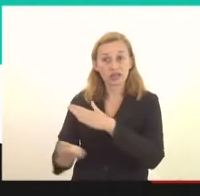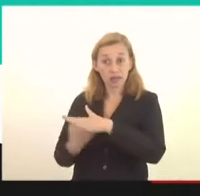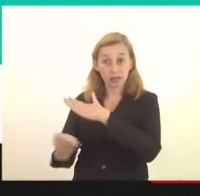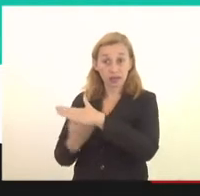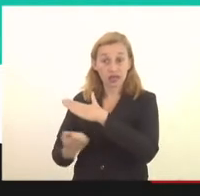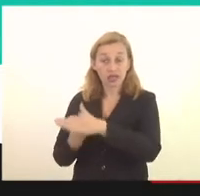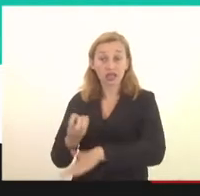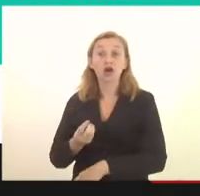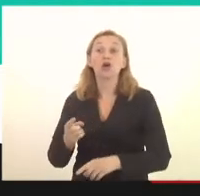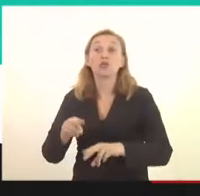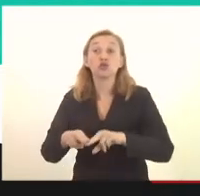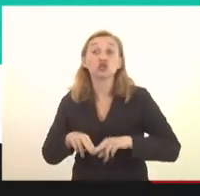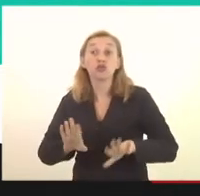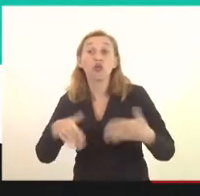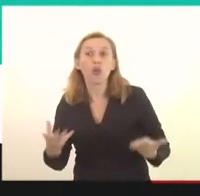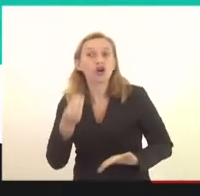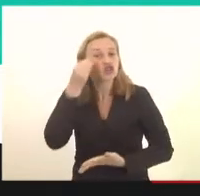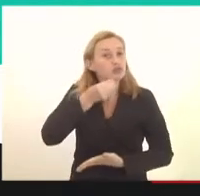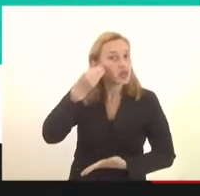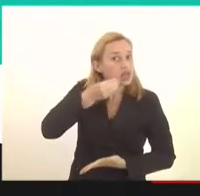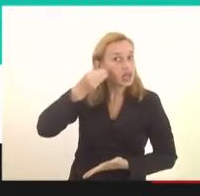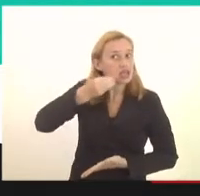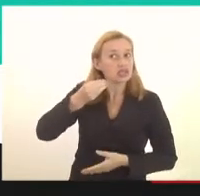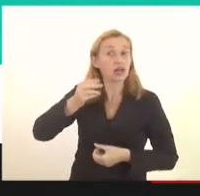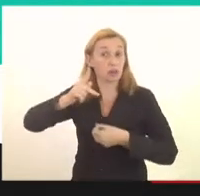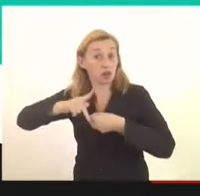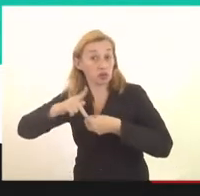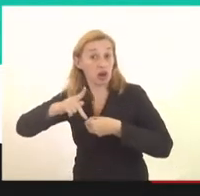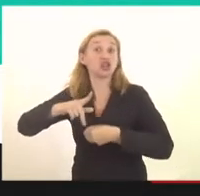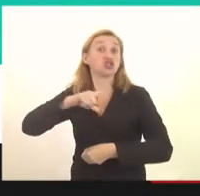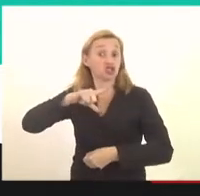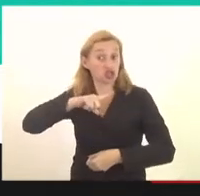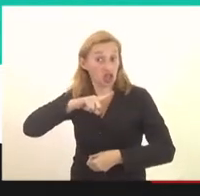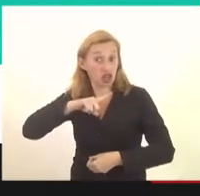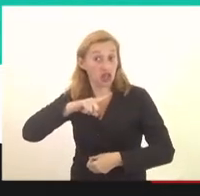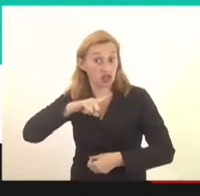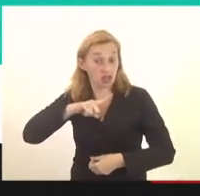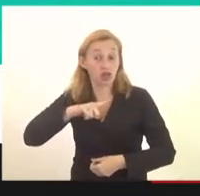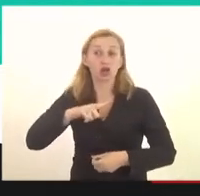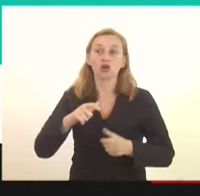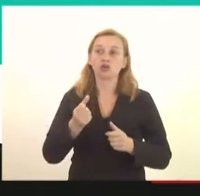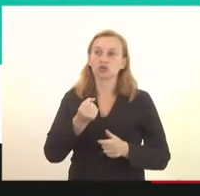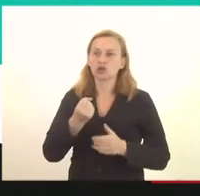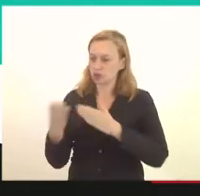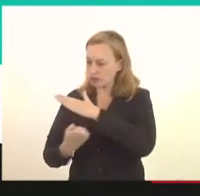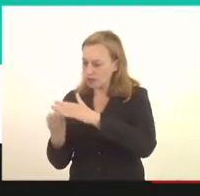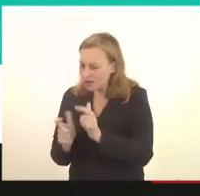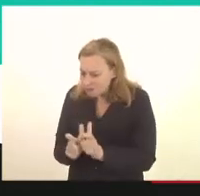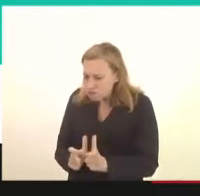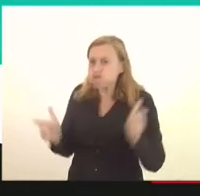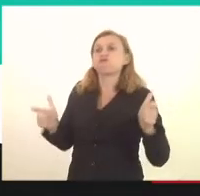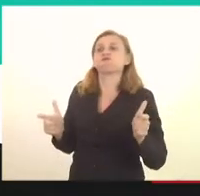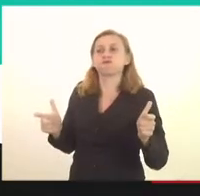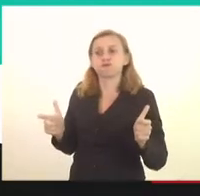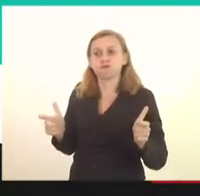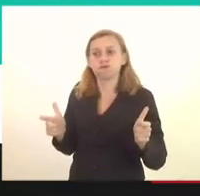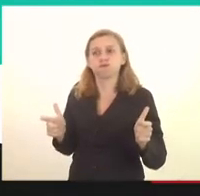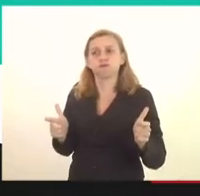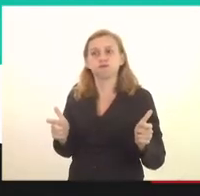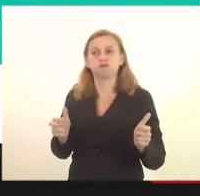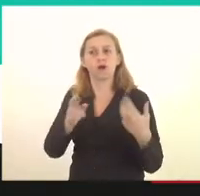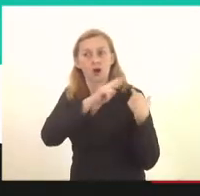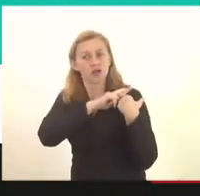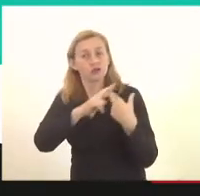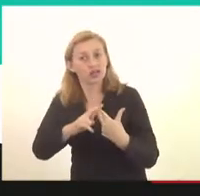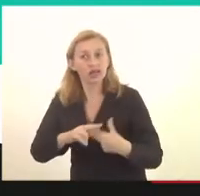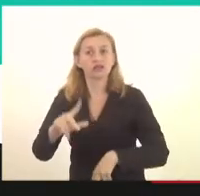da experiência que a Petrobras tem, do tamanho da Petrobras, tanto porque a Petrobras é uma empresa estatal,